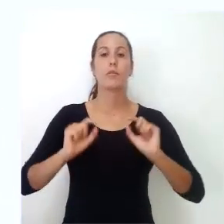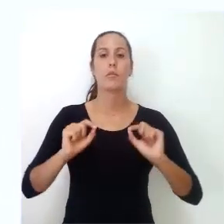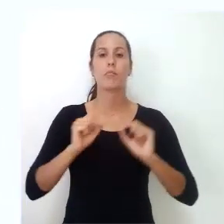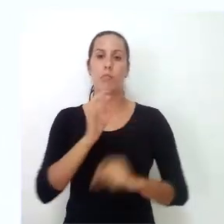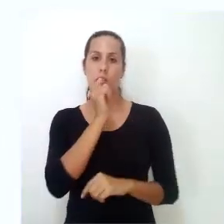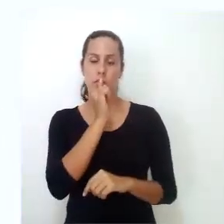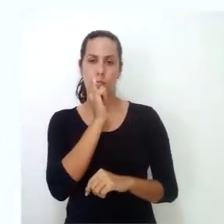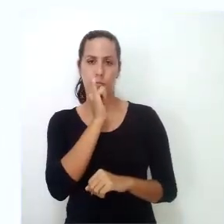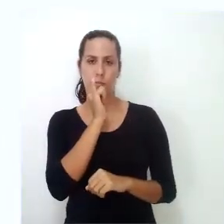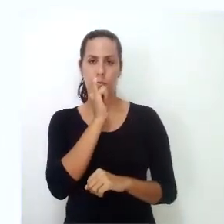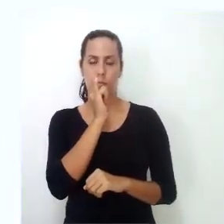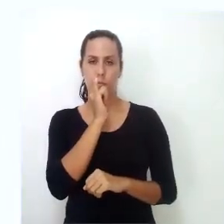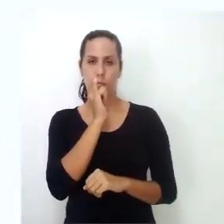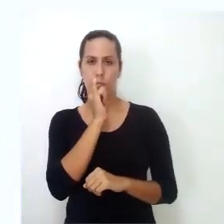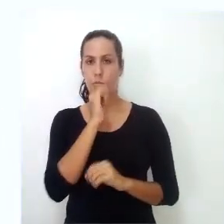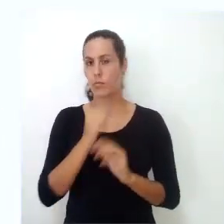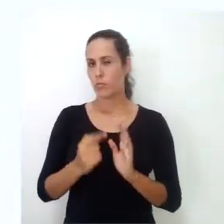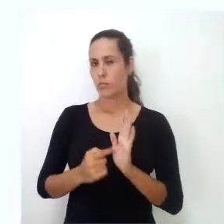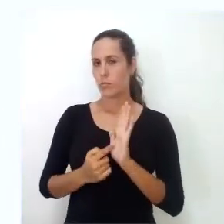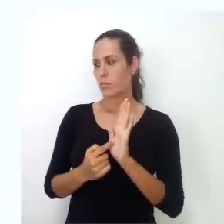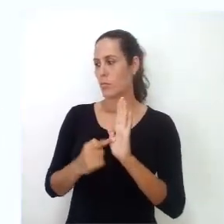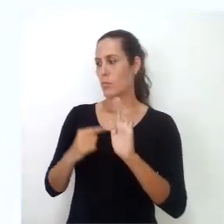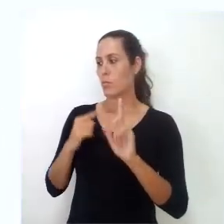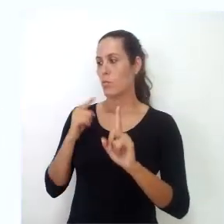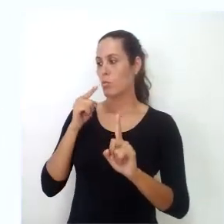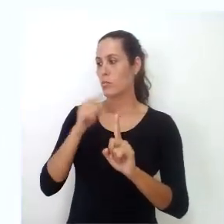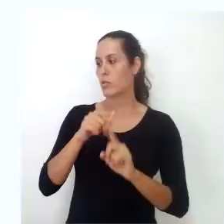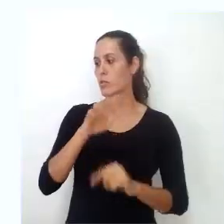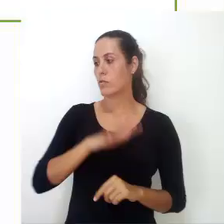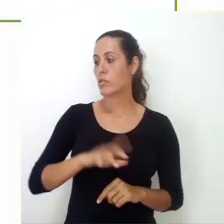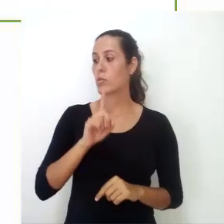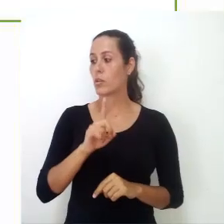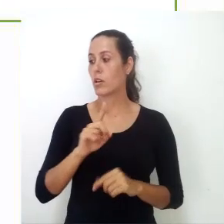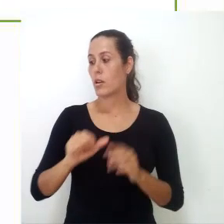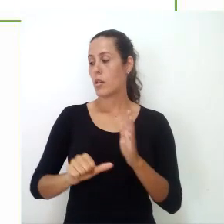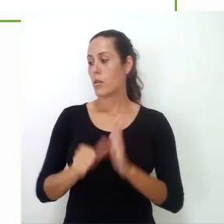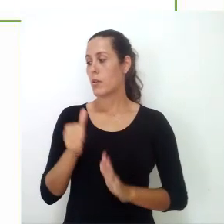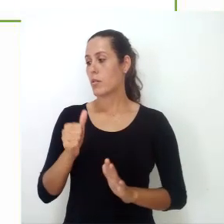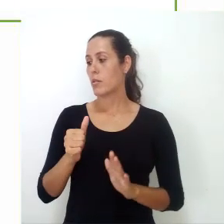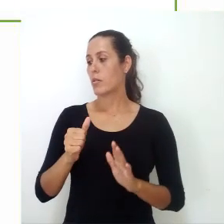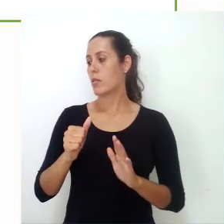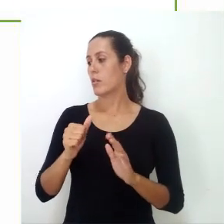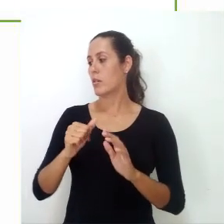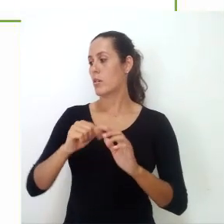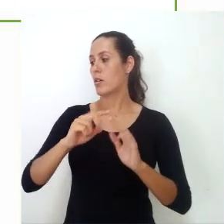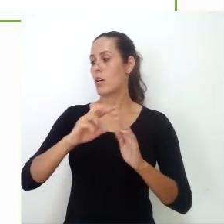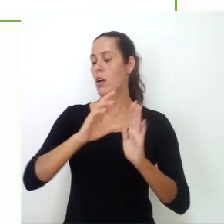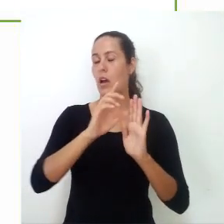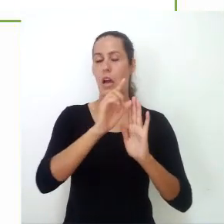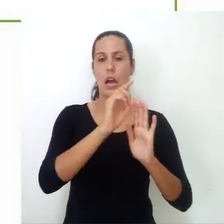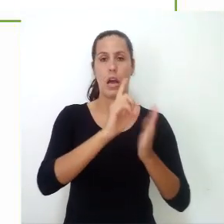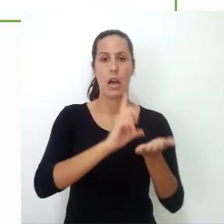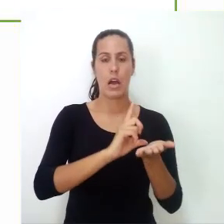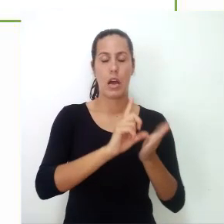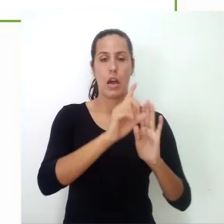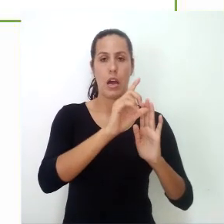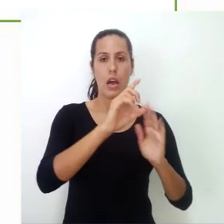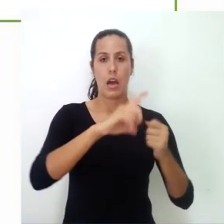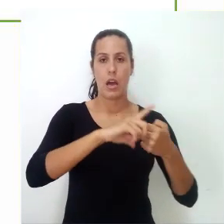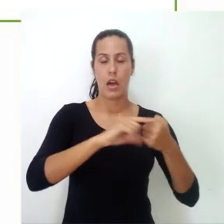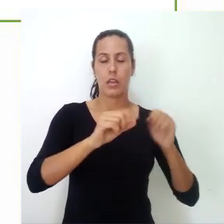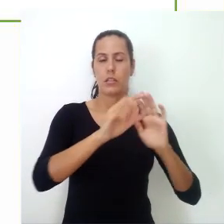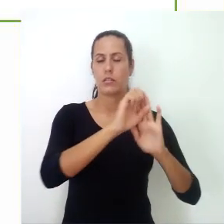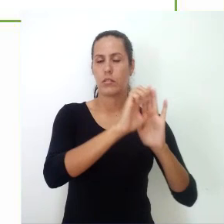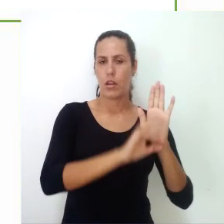vocês alguns exemplos, como estão aí, olha, no objetivo geral, que é artigos do ECA, Código de